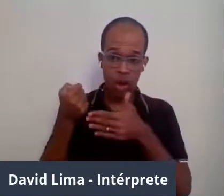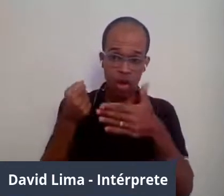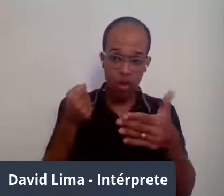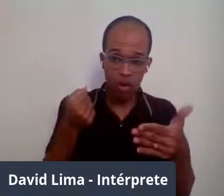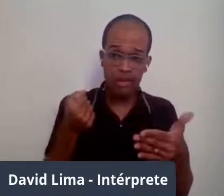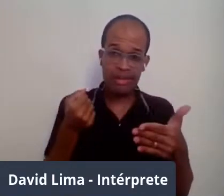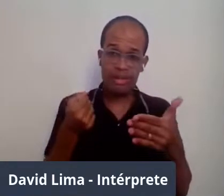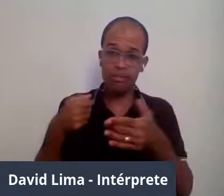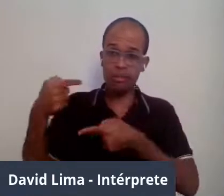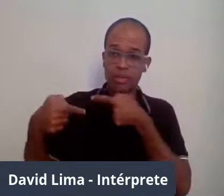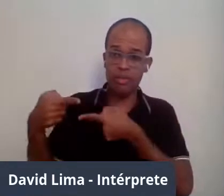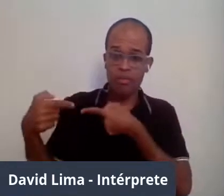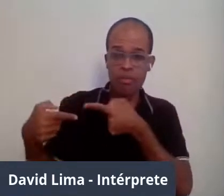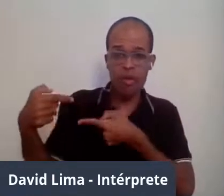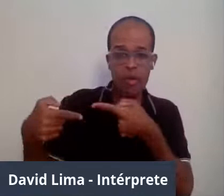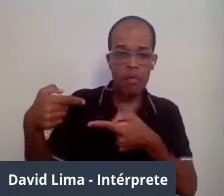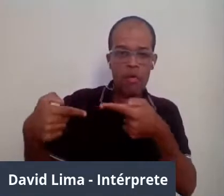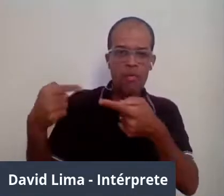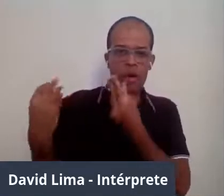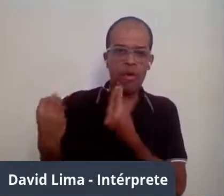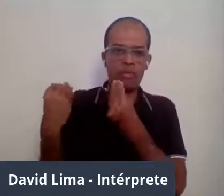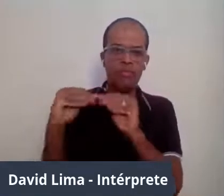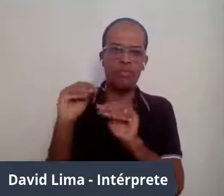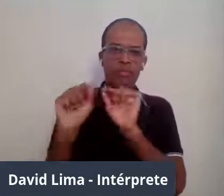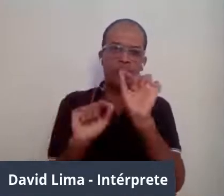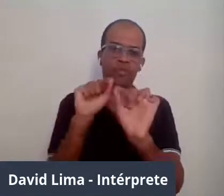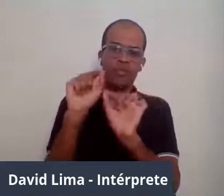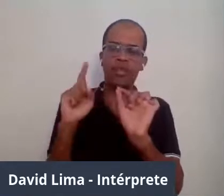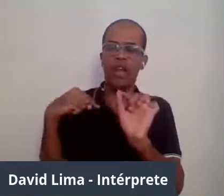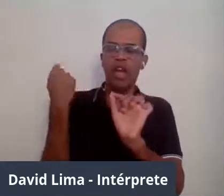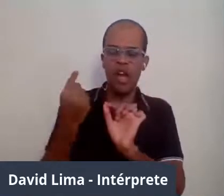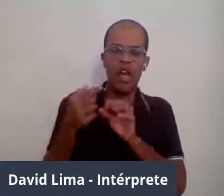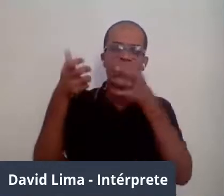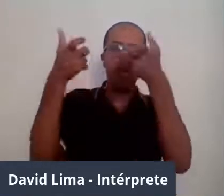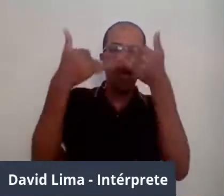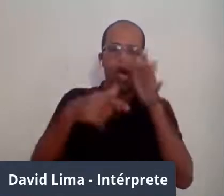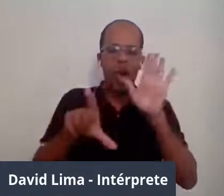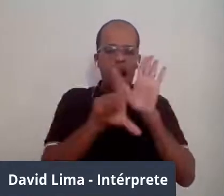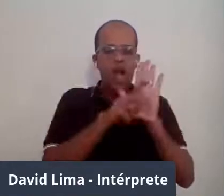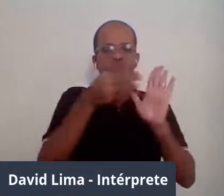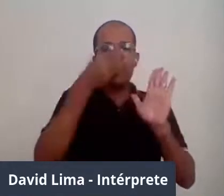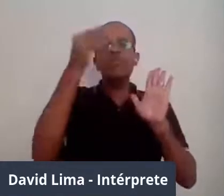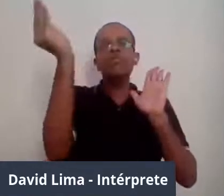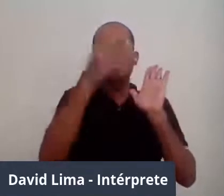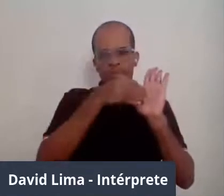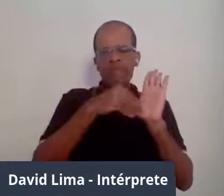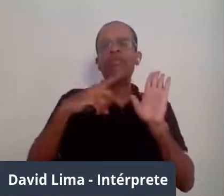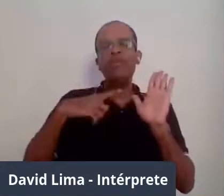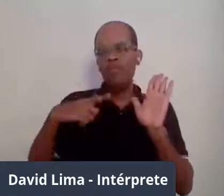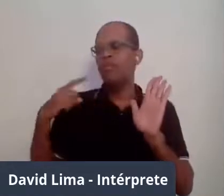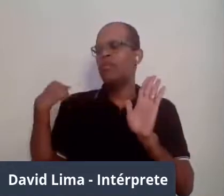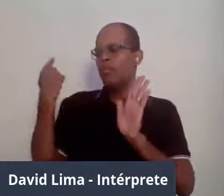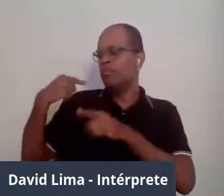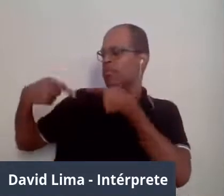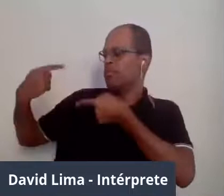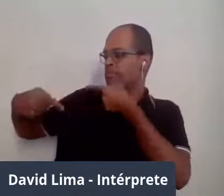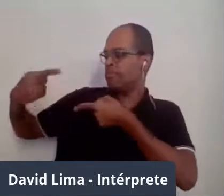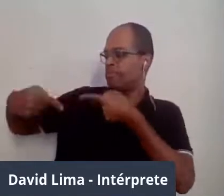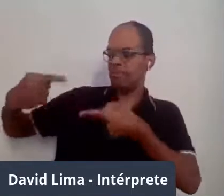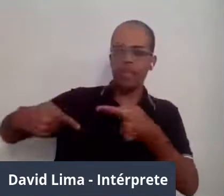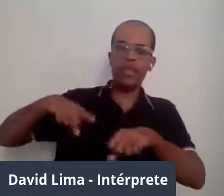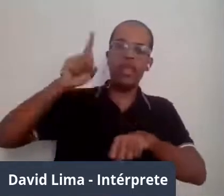Deputados, onde questionaram sobre o descumprimento da lei do Revalida ao realizar provas